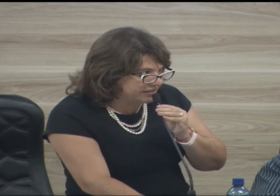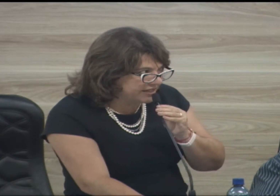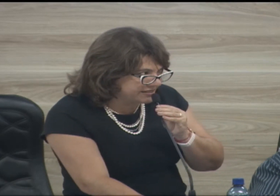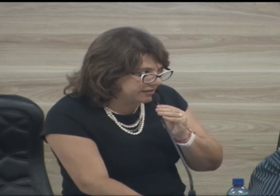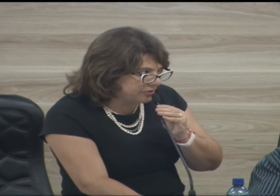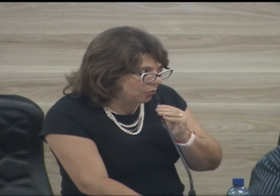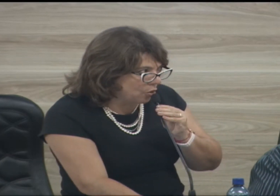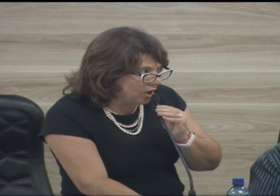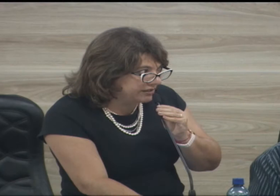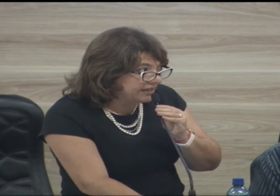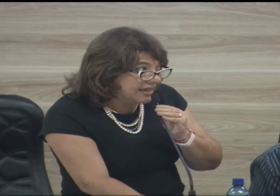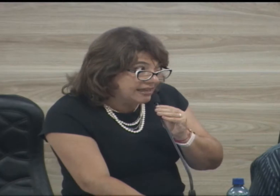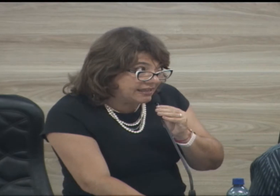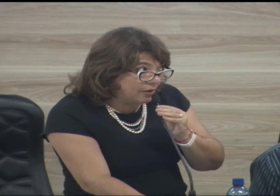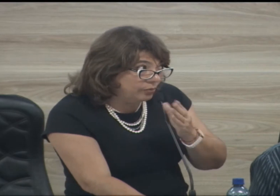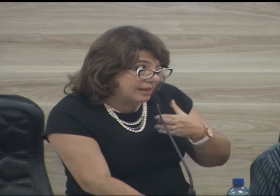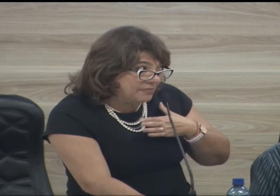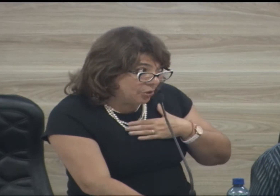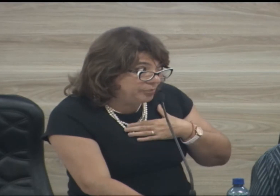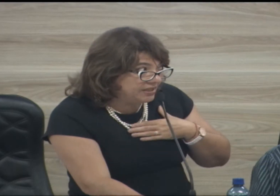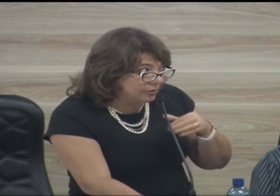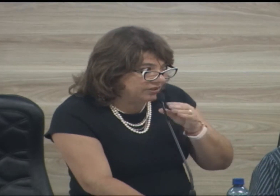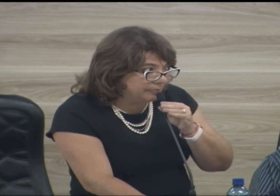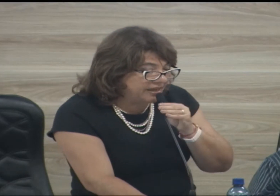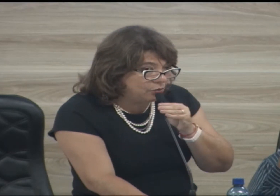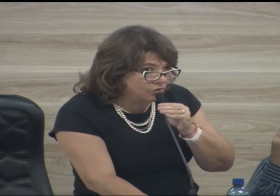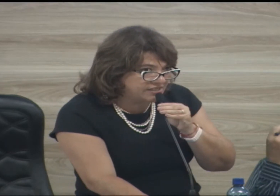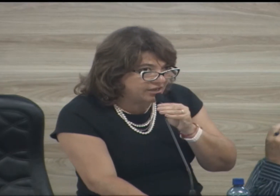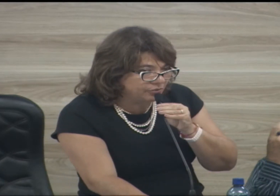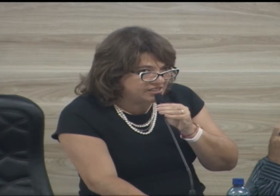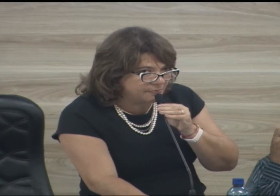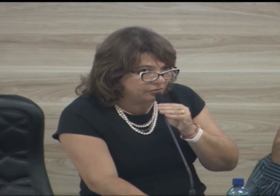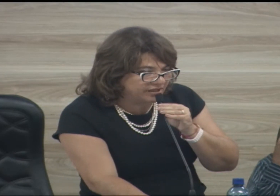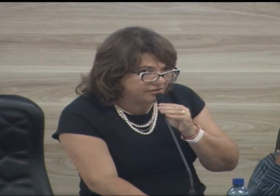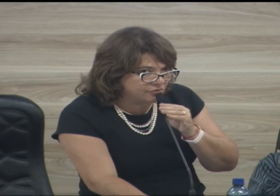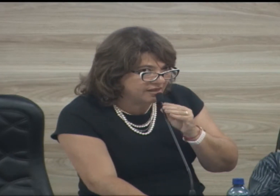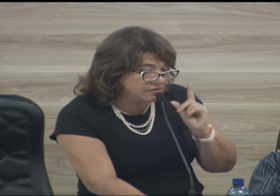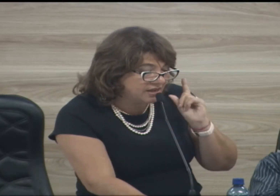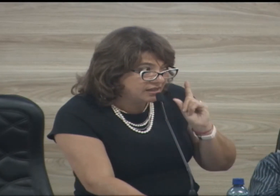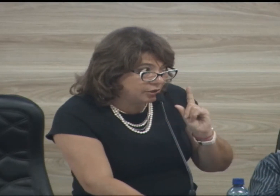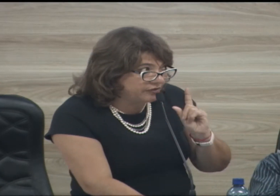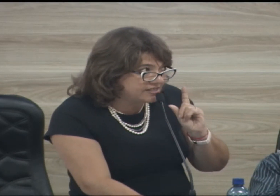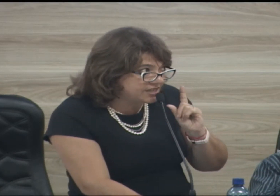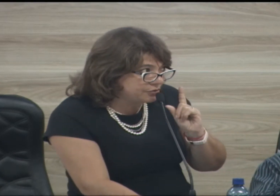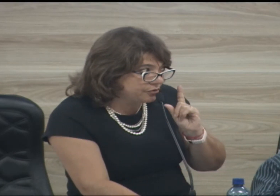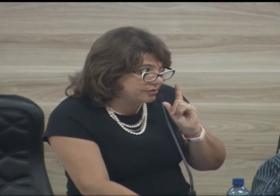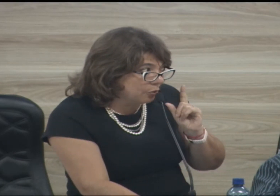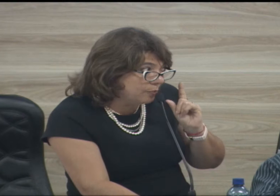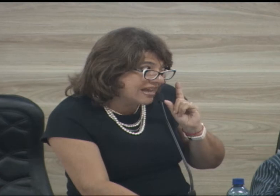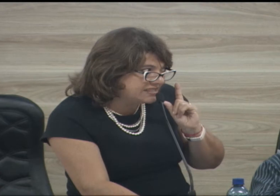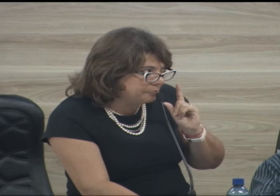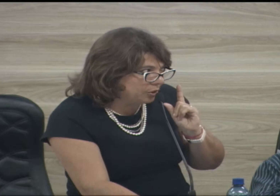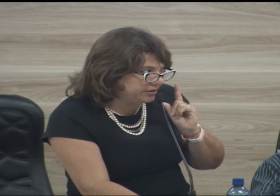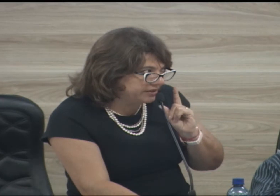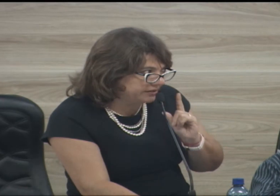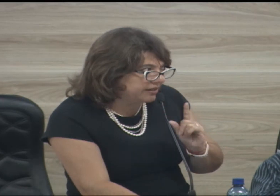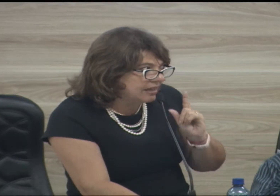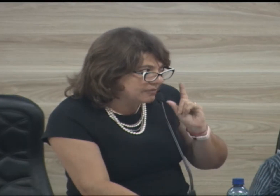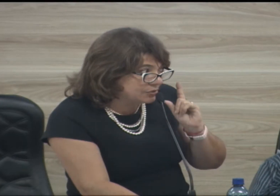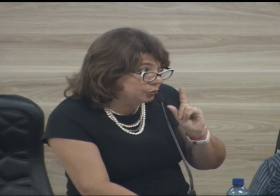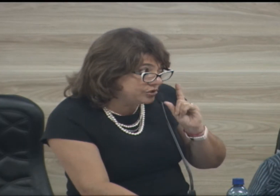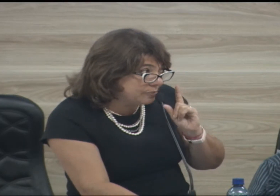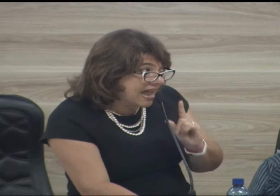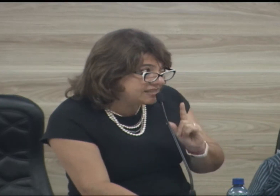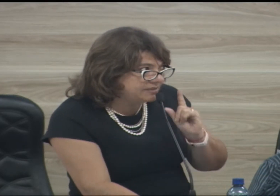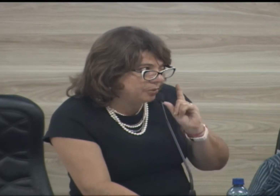com certeza concorda, que na minha opinião também, o Conselho Municipal de Direitos Humanos talvez seja não o mais importante,